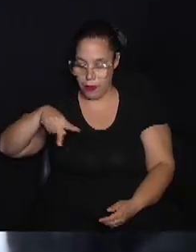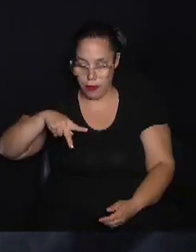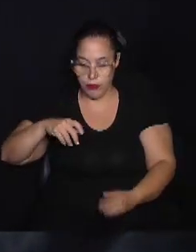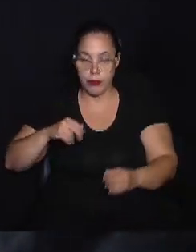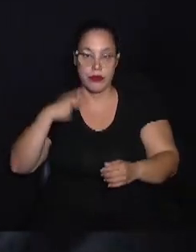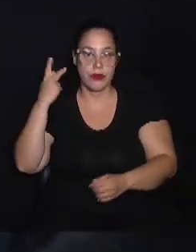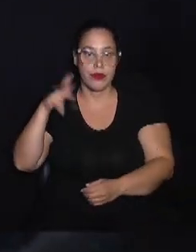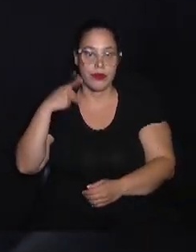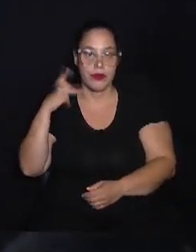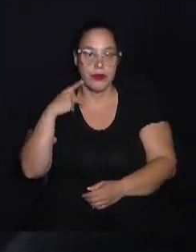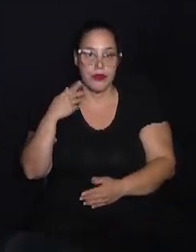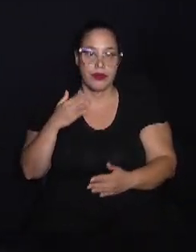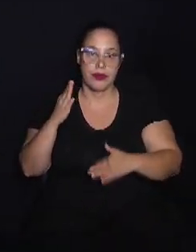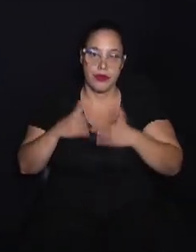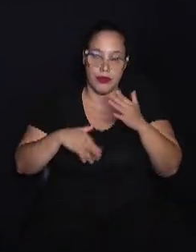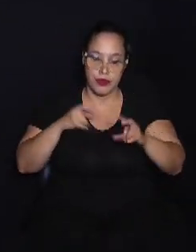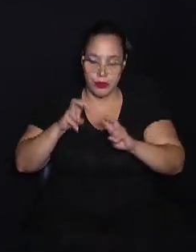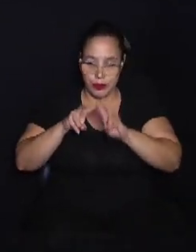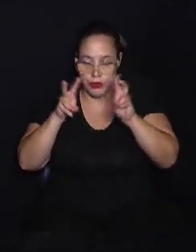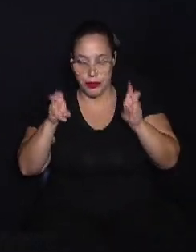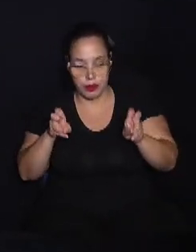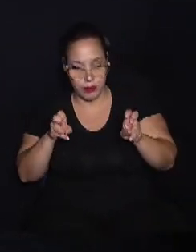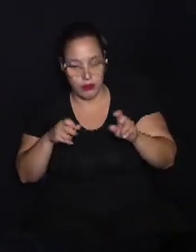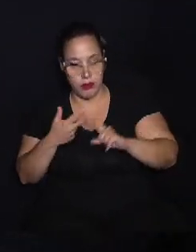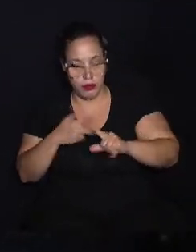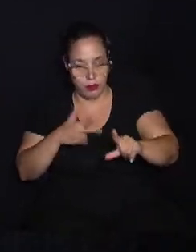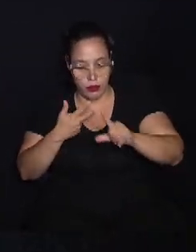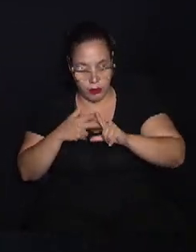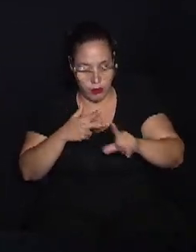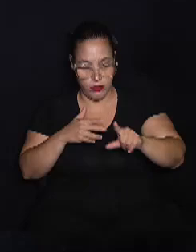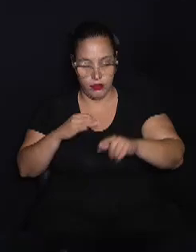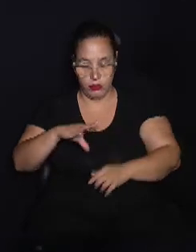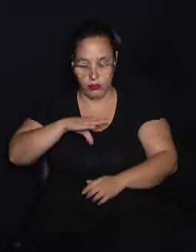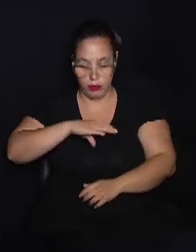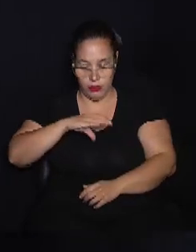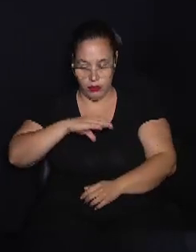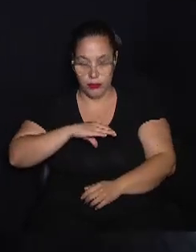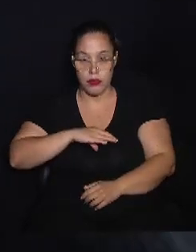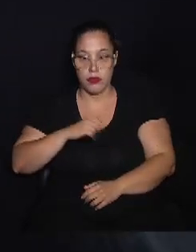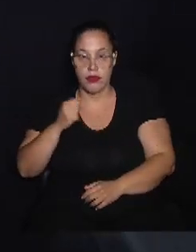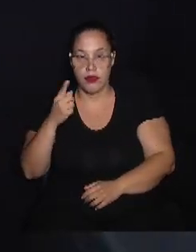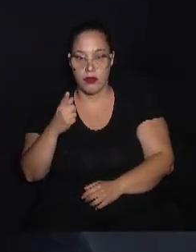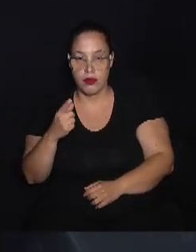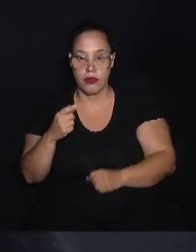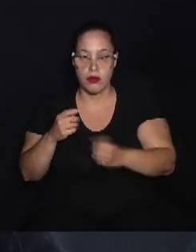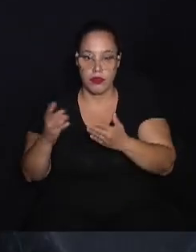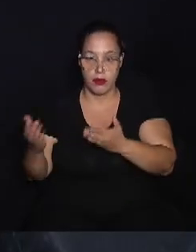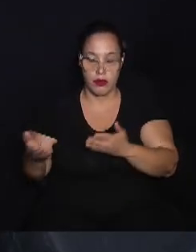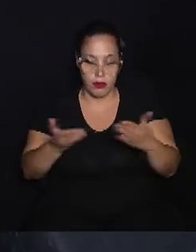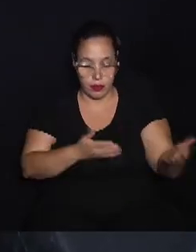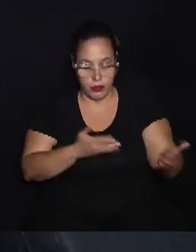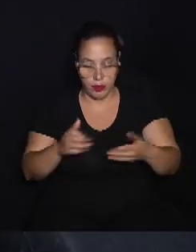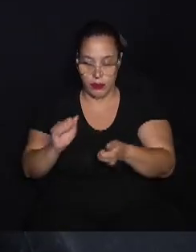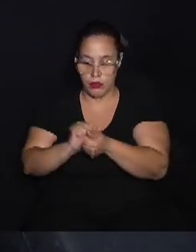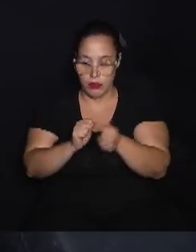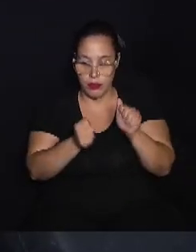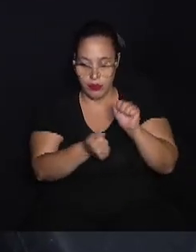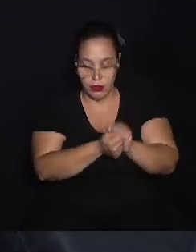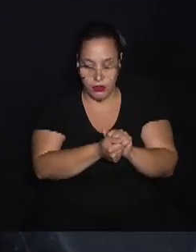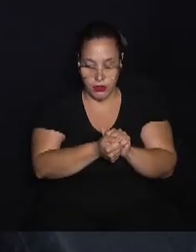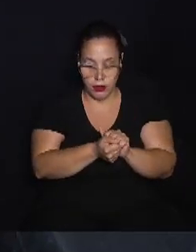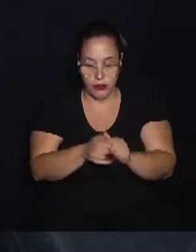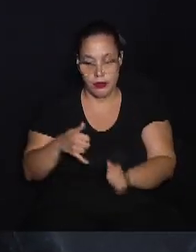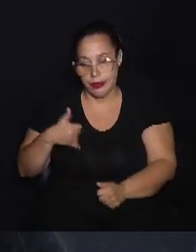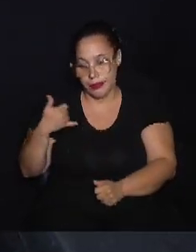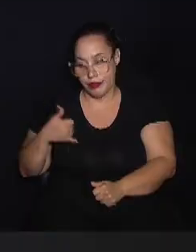política e assuntos relacionados ao legislativo Municipal e cada visita é adaptada de acordo com a faix